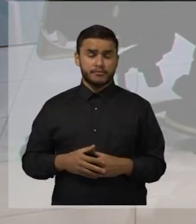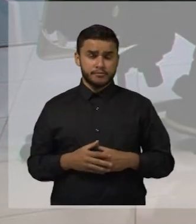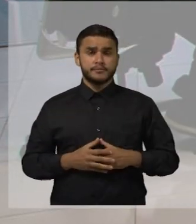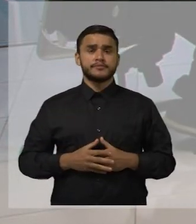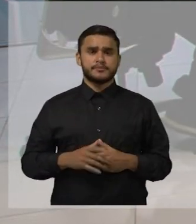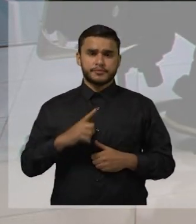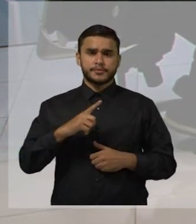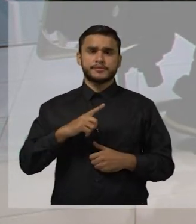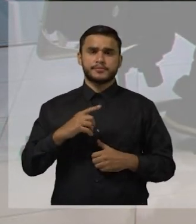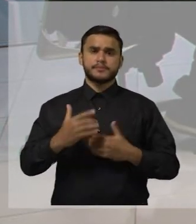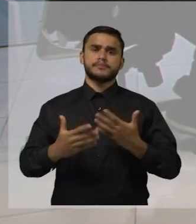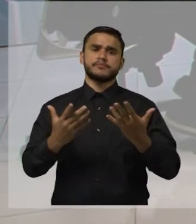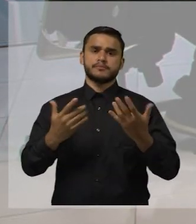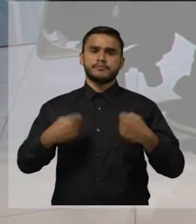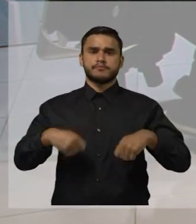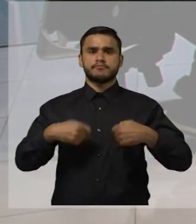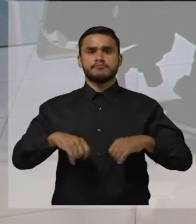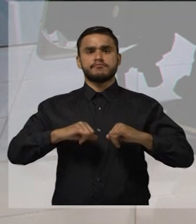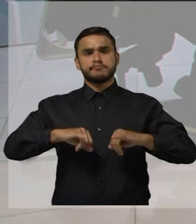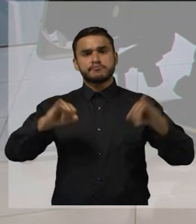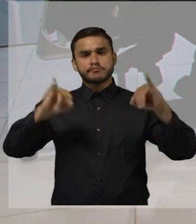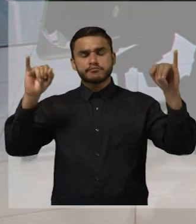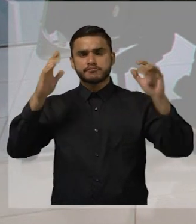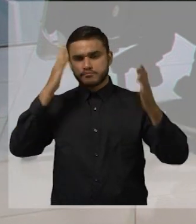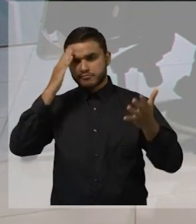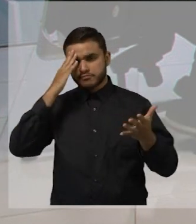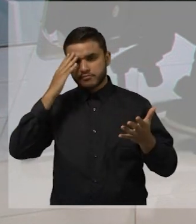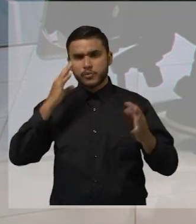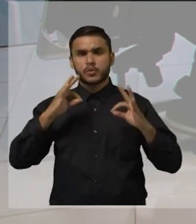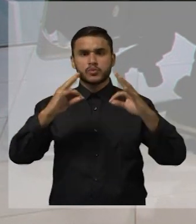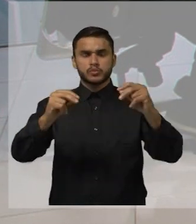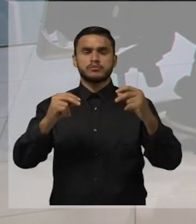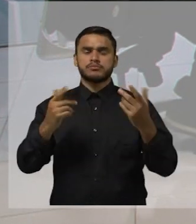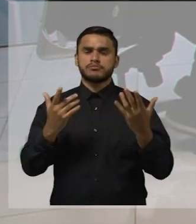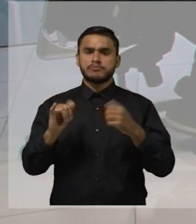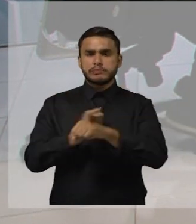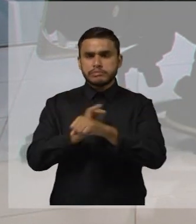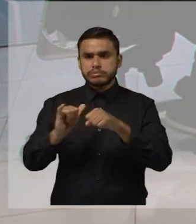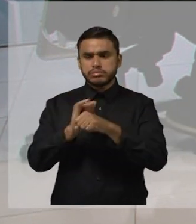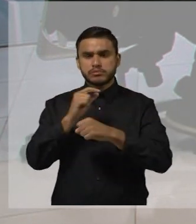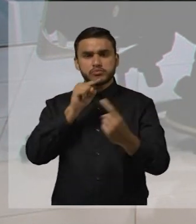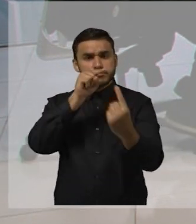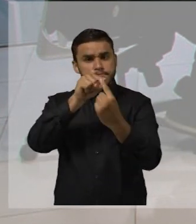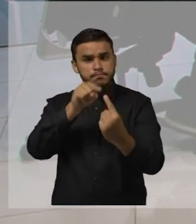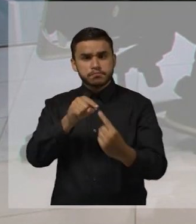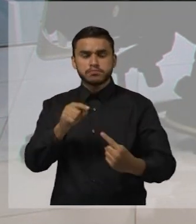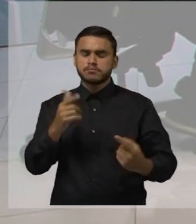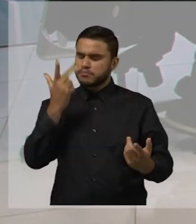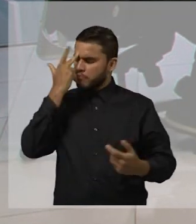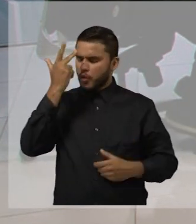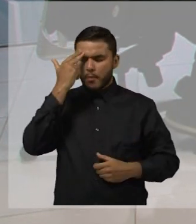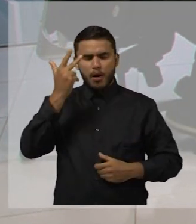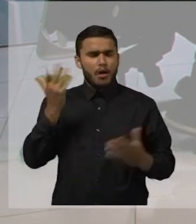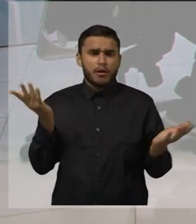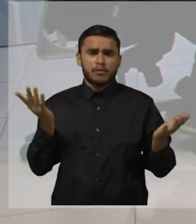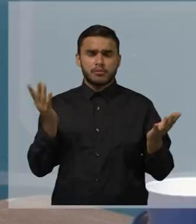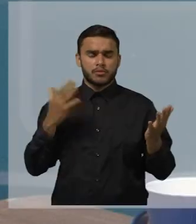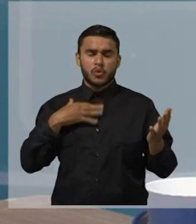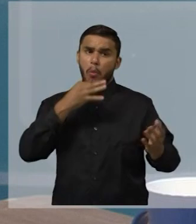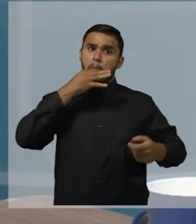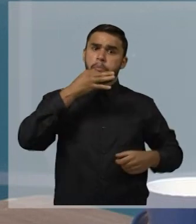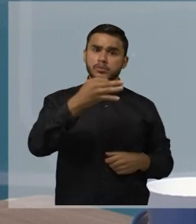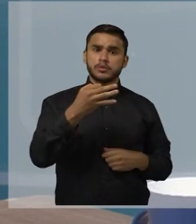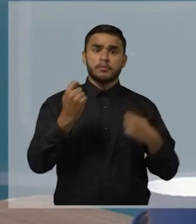esses desencontros, até pelo afã de mediatizar mais aquelas suas ações. Isso é normal, para mim,